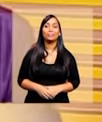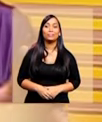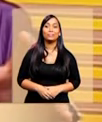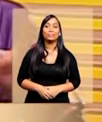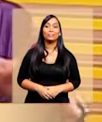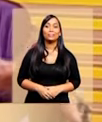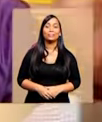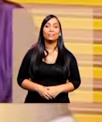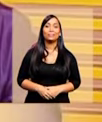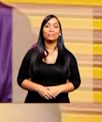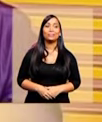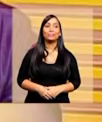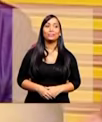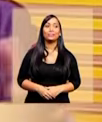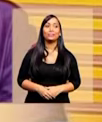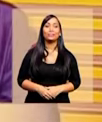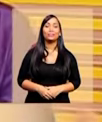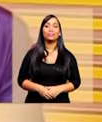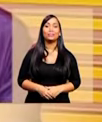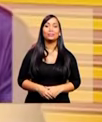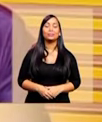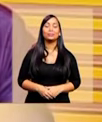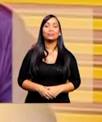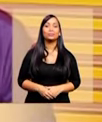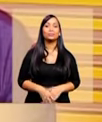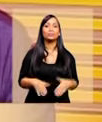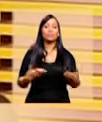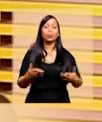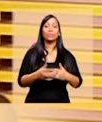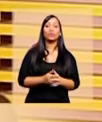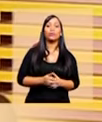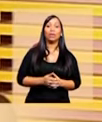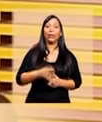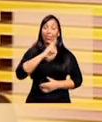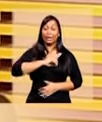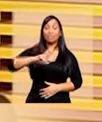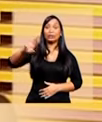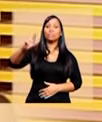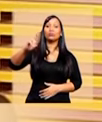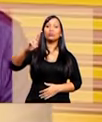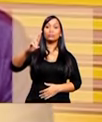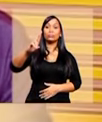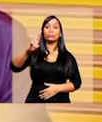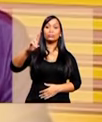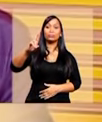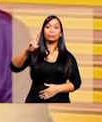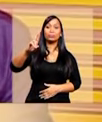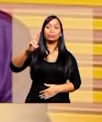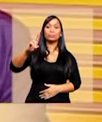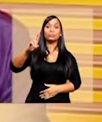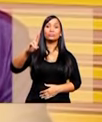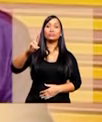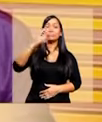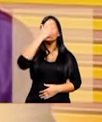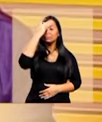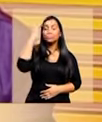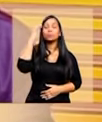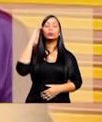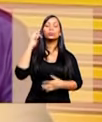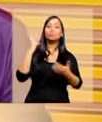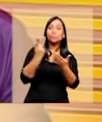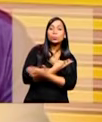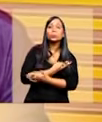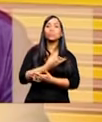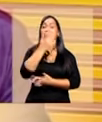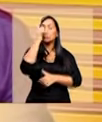a própria organização da sociedade se deu pela religião. Então, essa força da religião como um modo